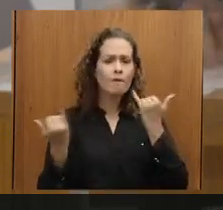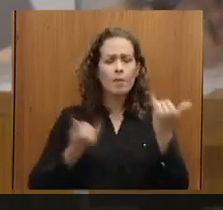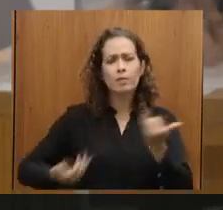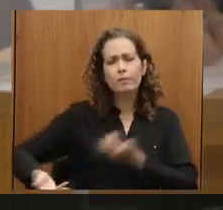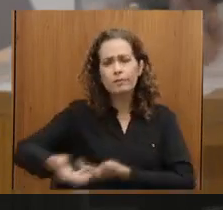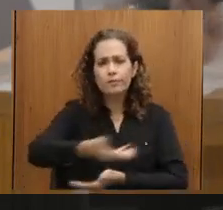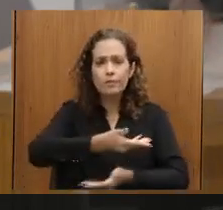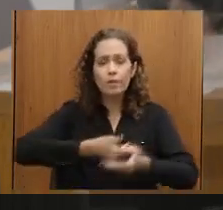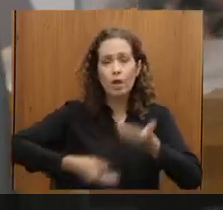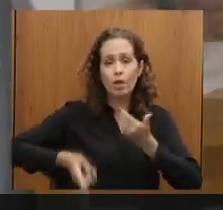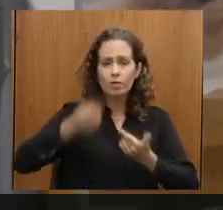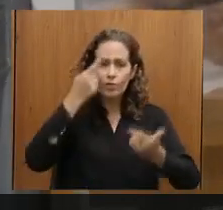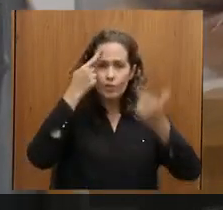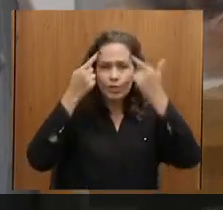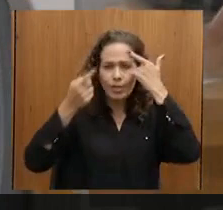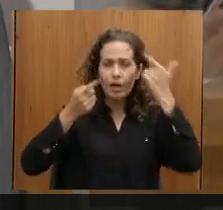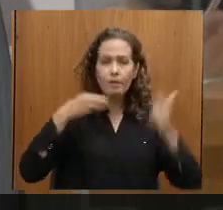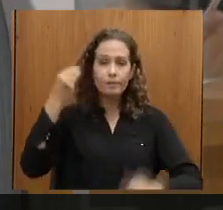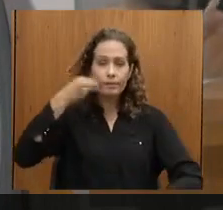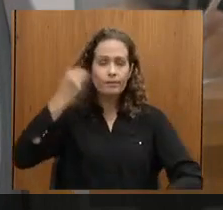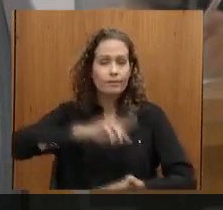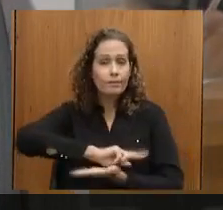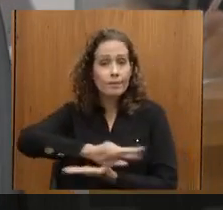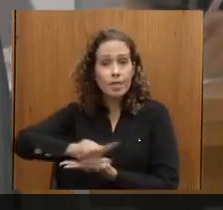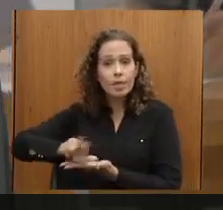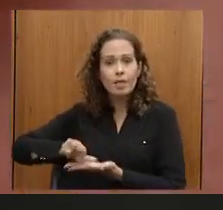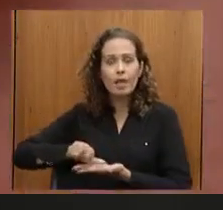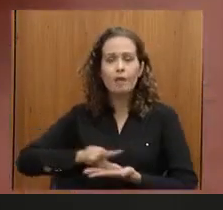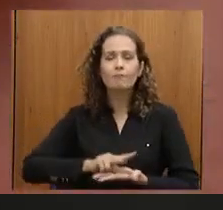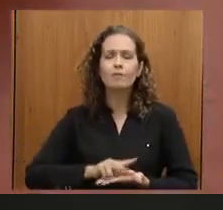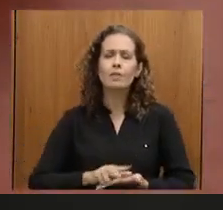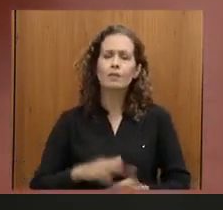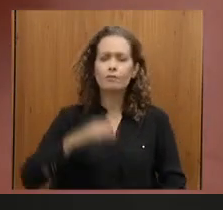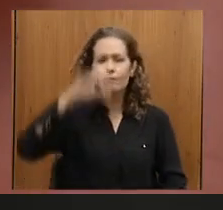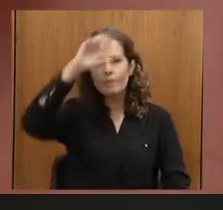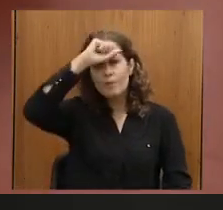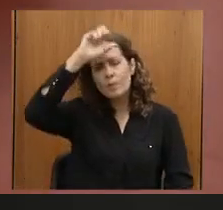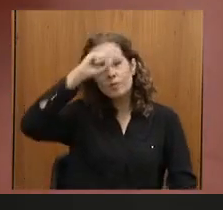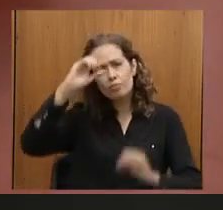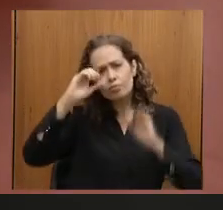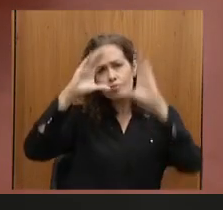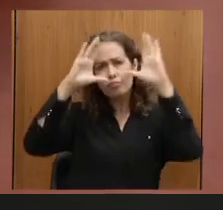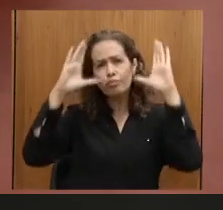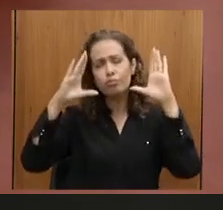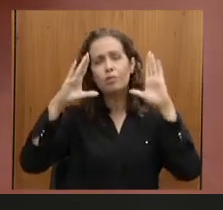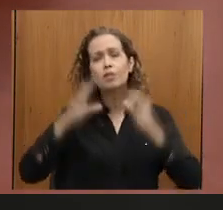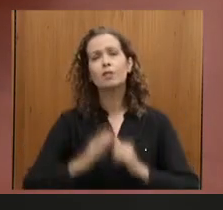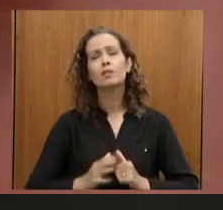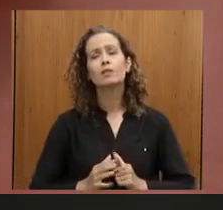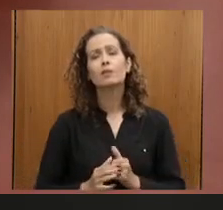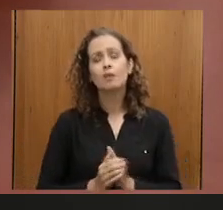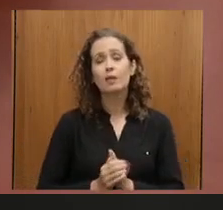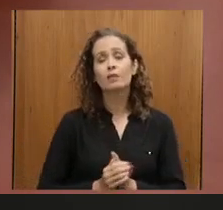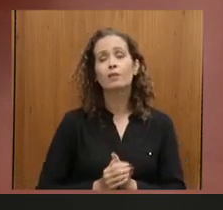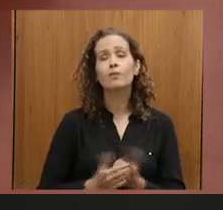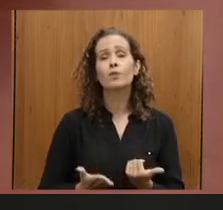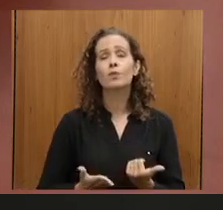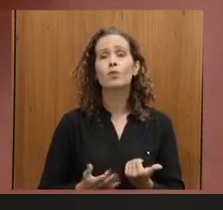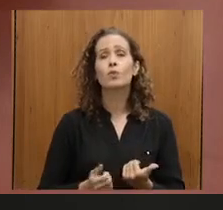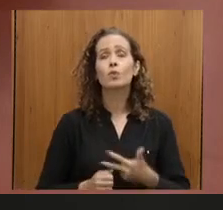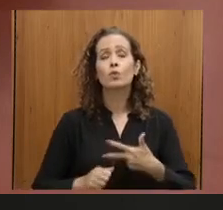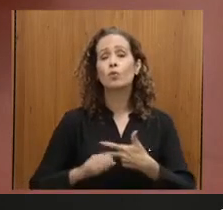essa troca de ideias, de experiências, de enriquecimento de toda a atividade do Poder